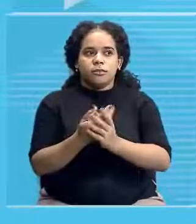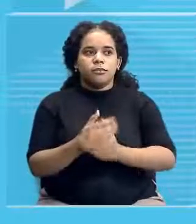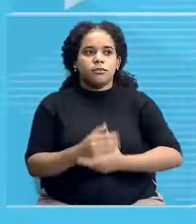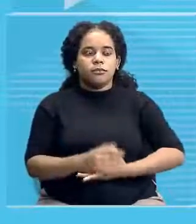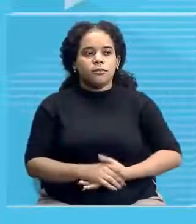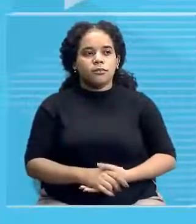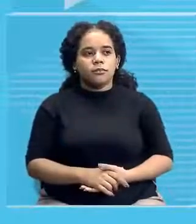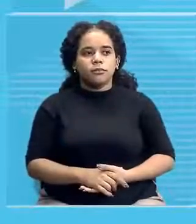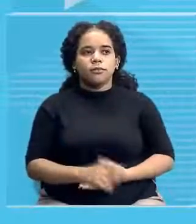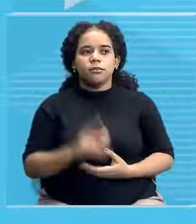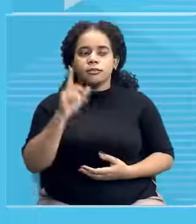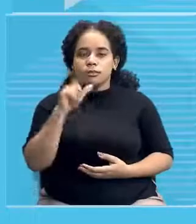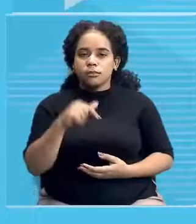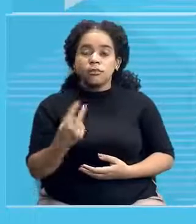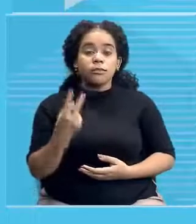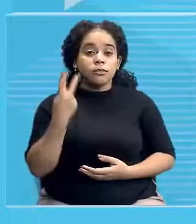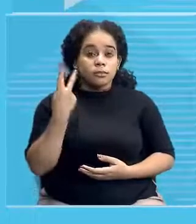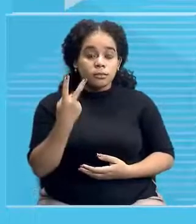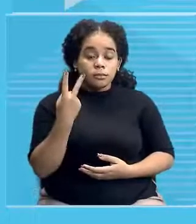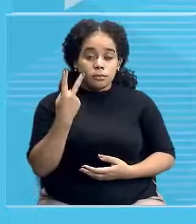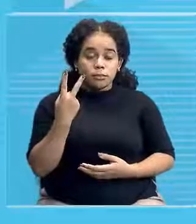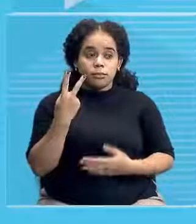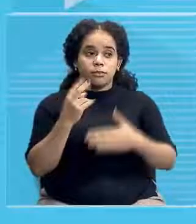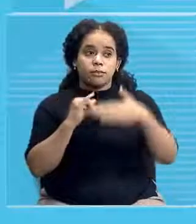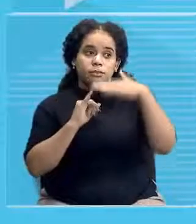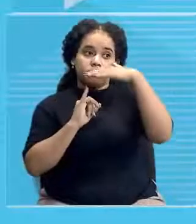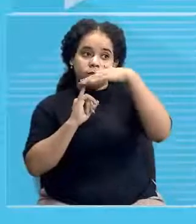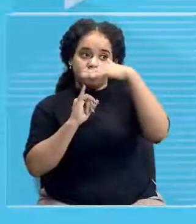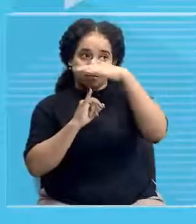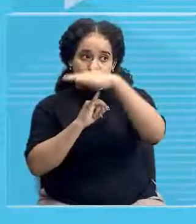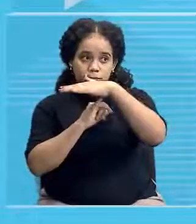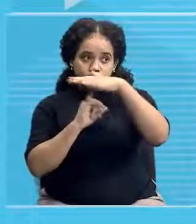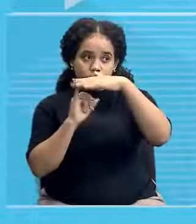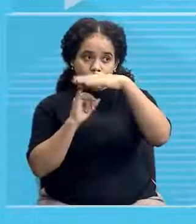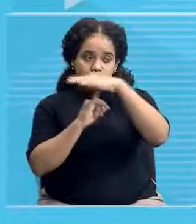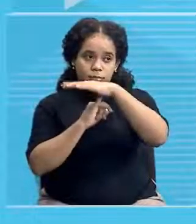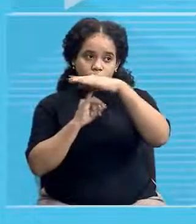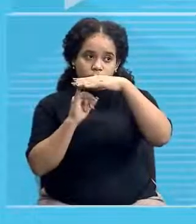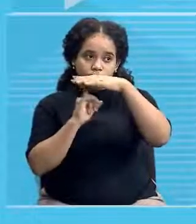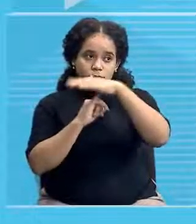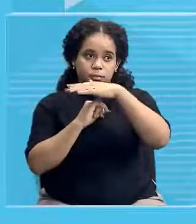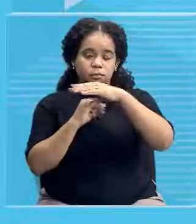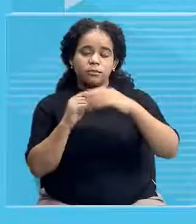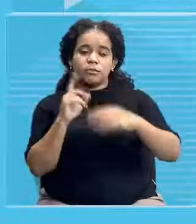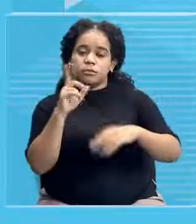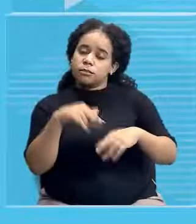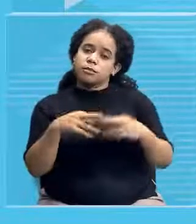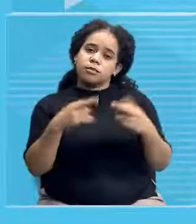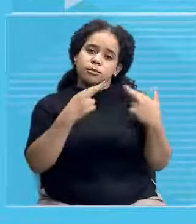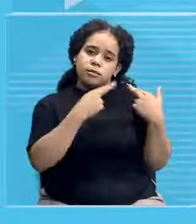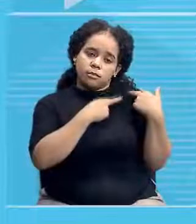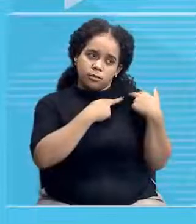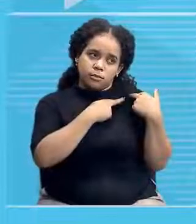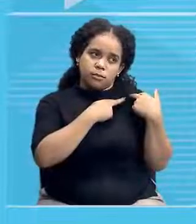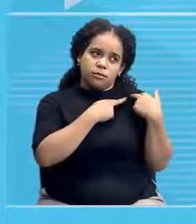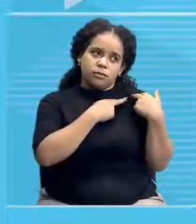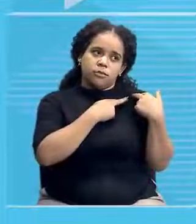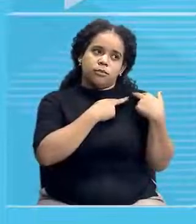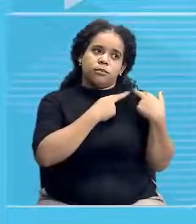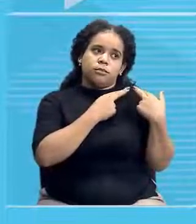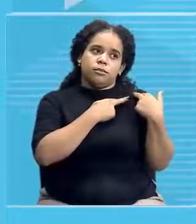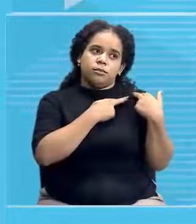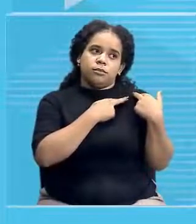são duas grandes instituições que são